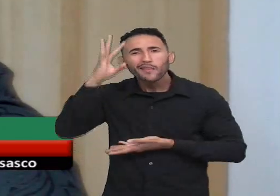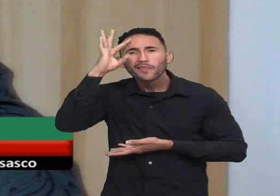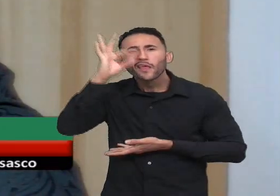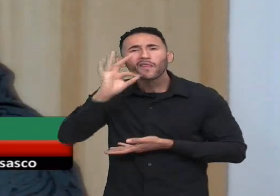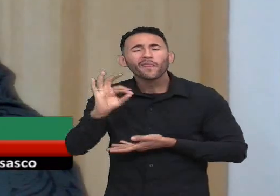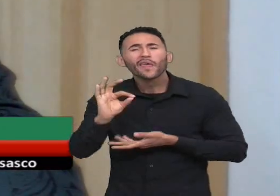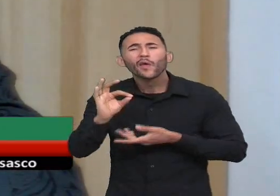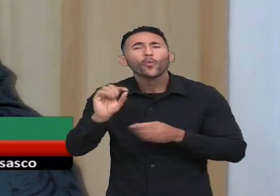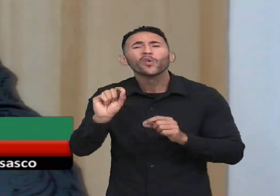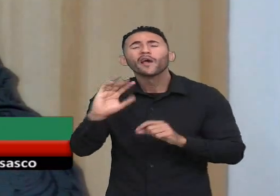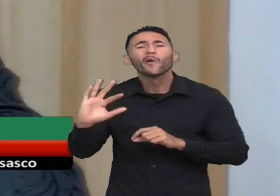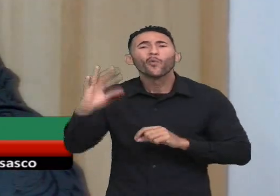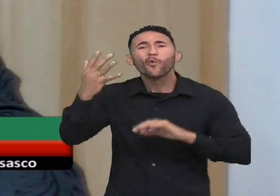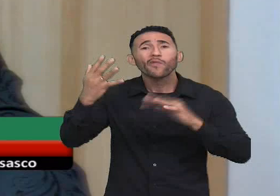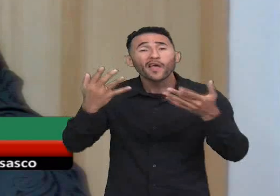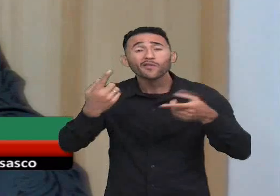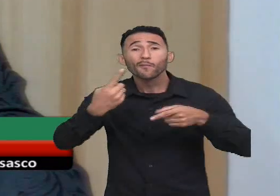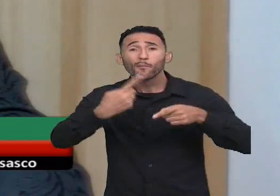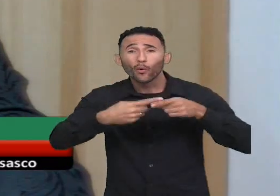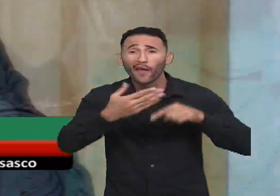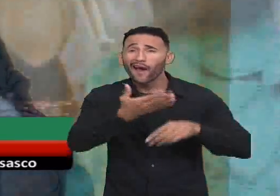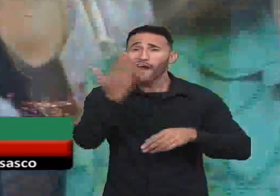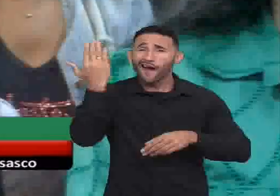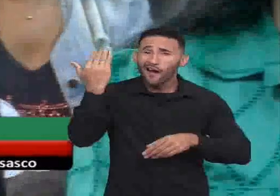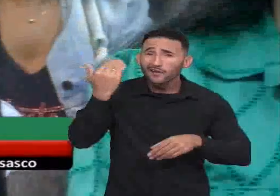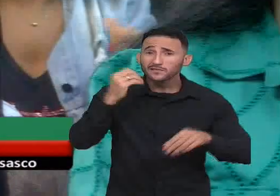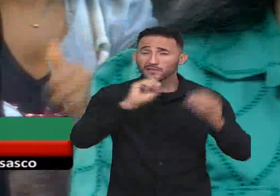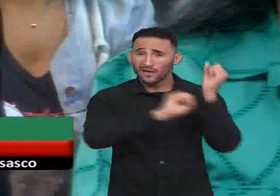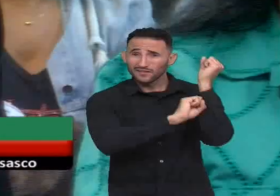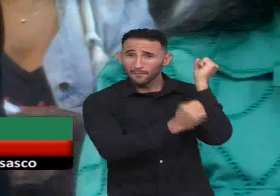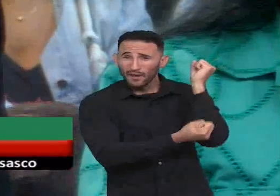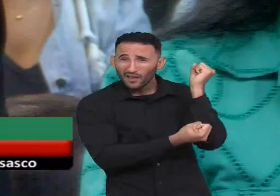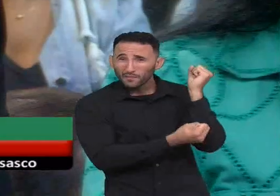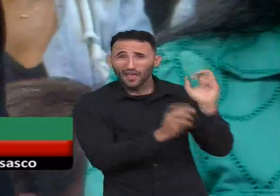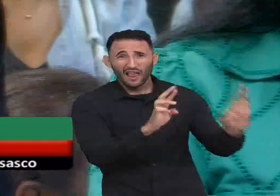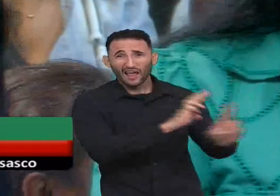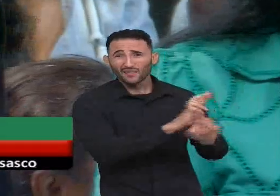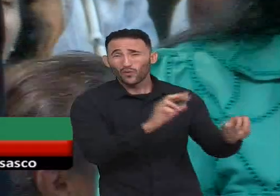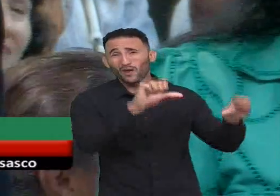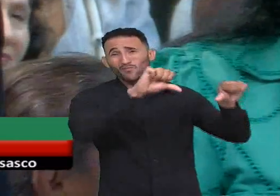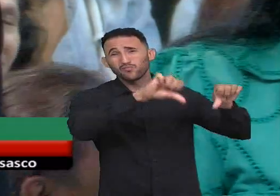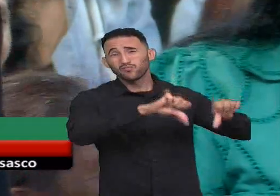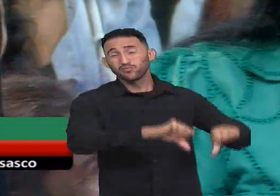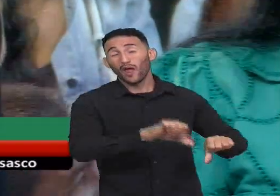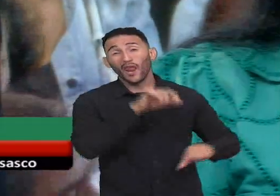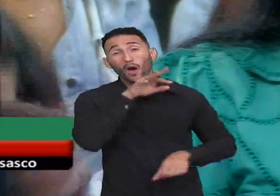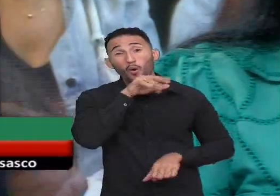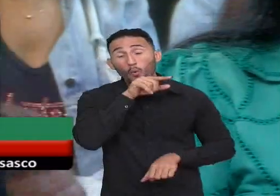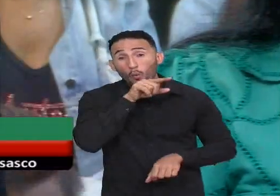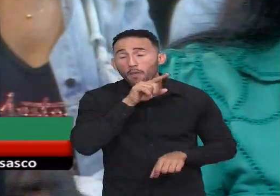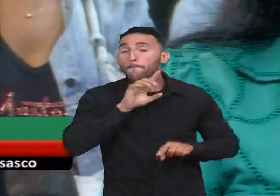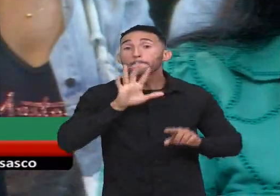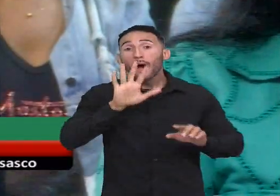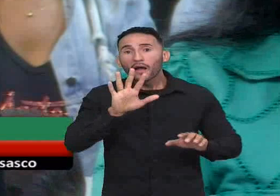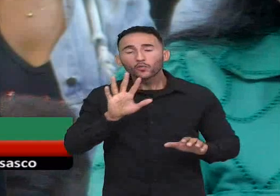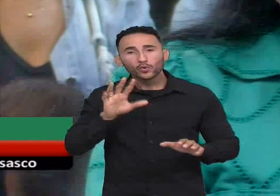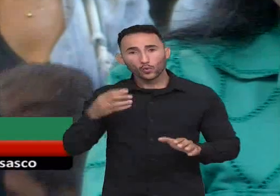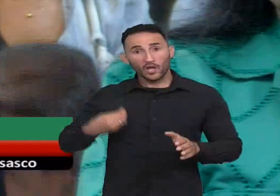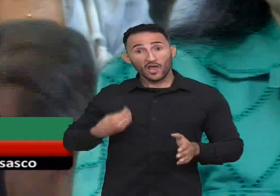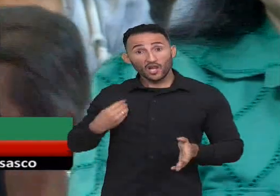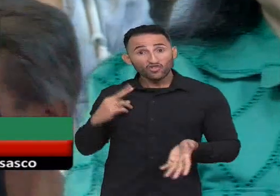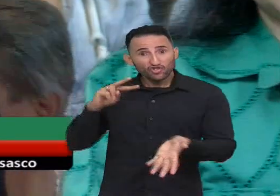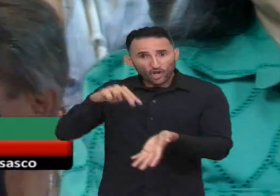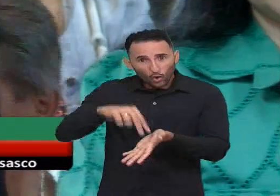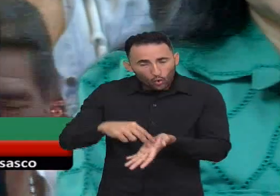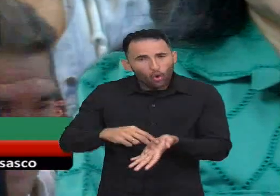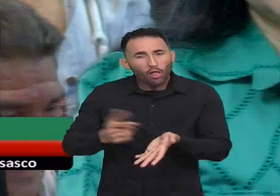Sabesp num certo período, né? A gente não tinha uma relação boa com a Sabesp, e a partir daí a gente começou a se